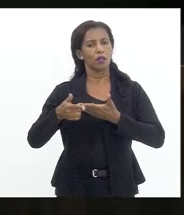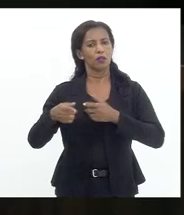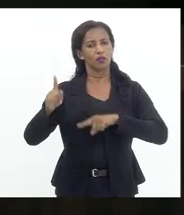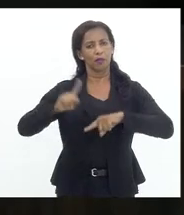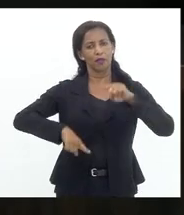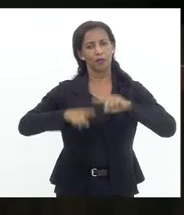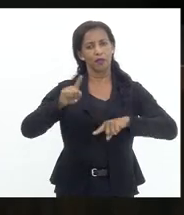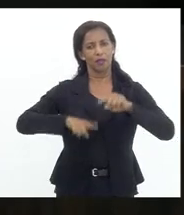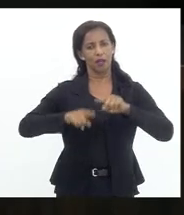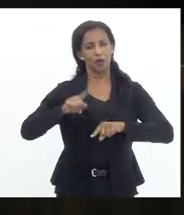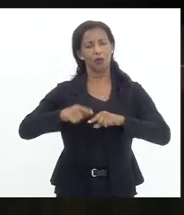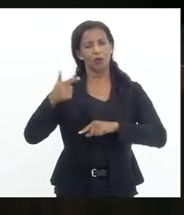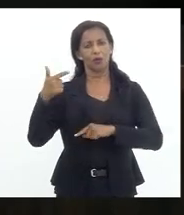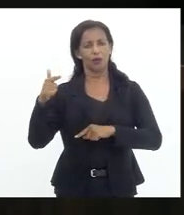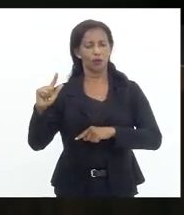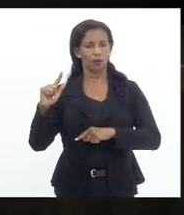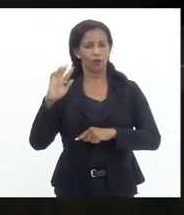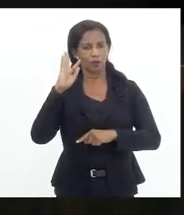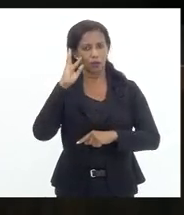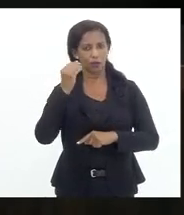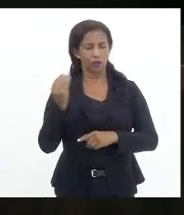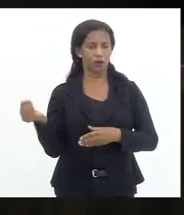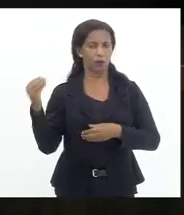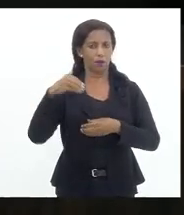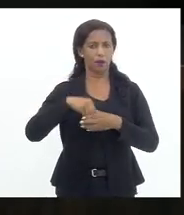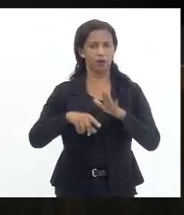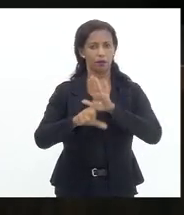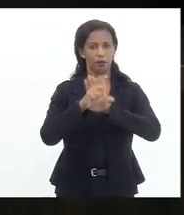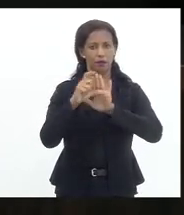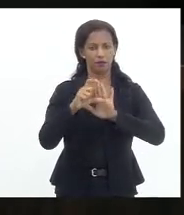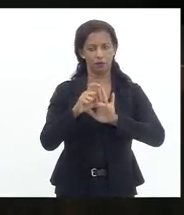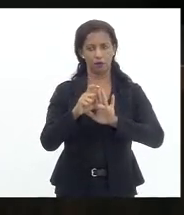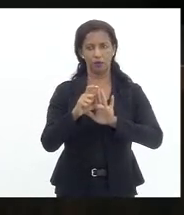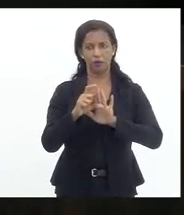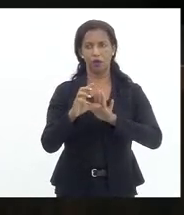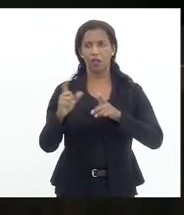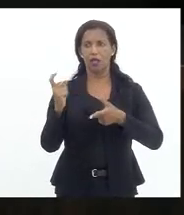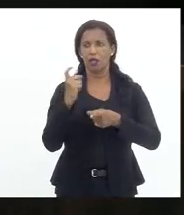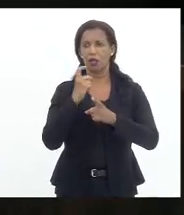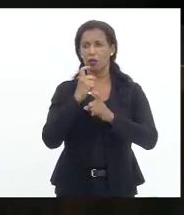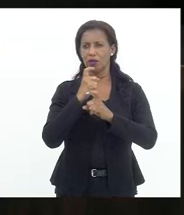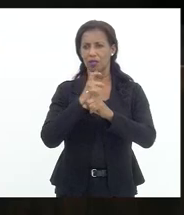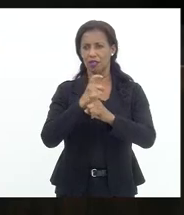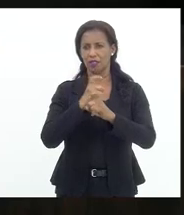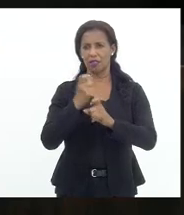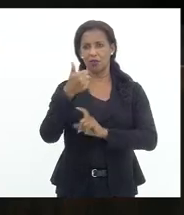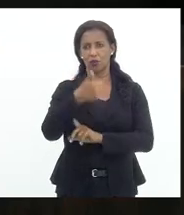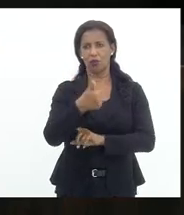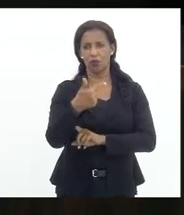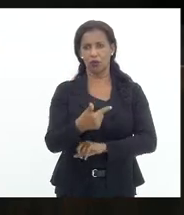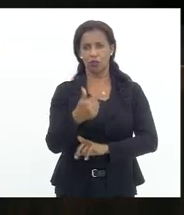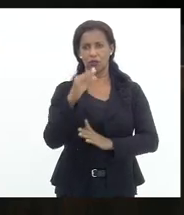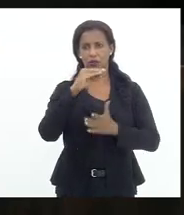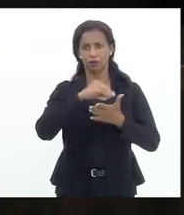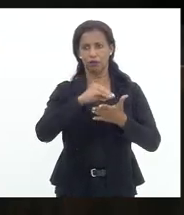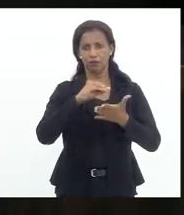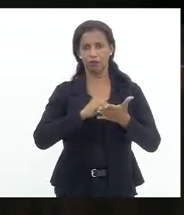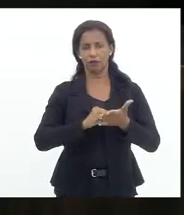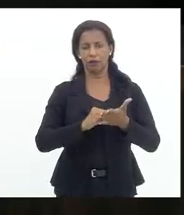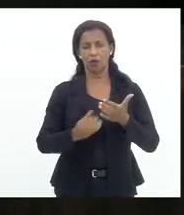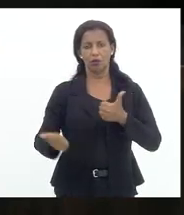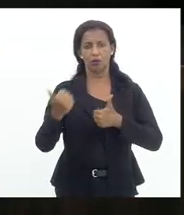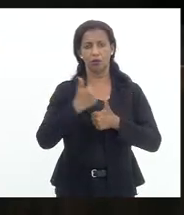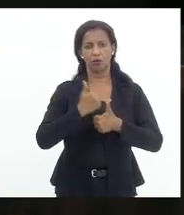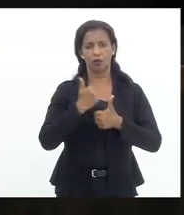e da outras providências, para incluir o parágrafo único e os incisos 1 e 2, suspendendo a aplicação do regime de